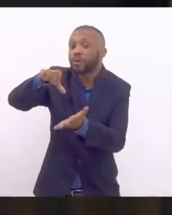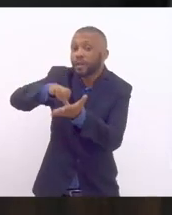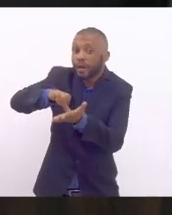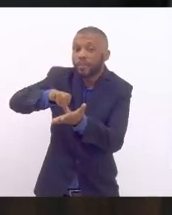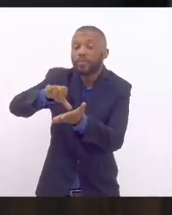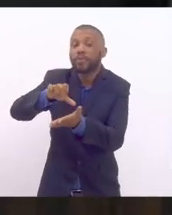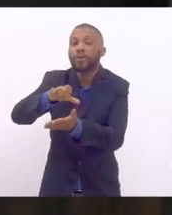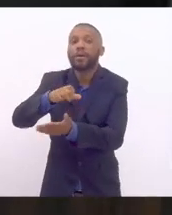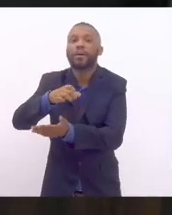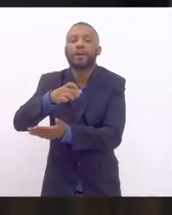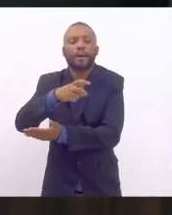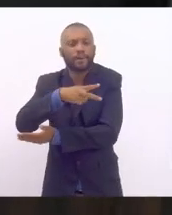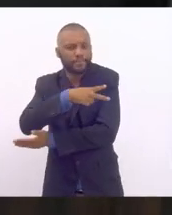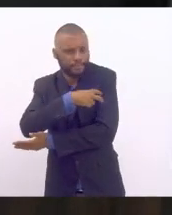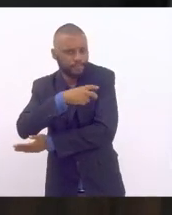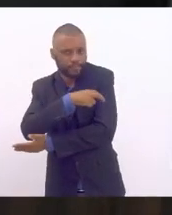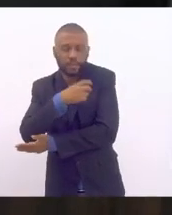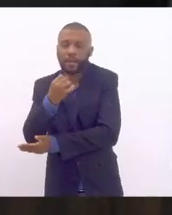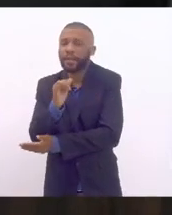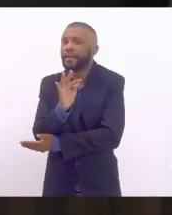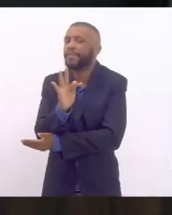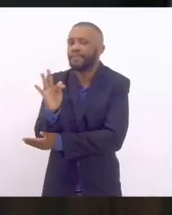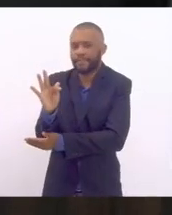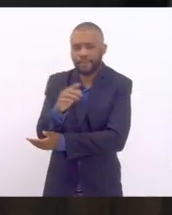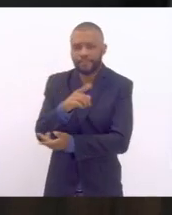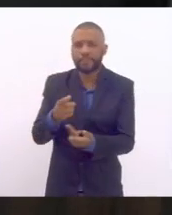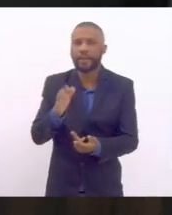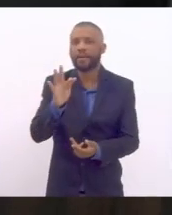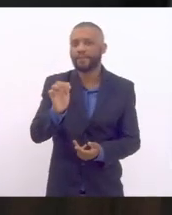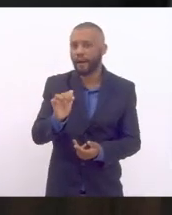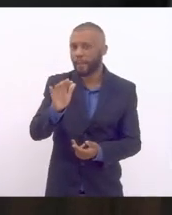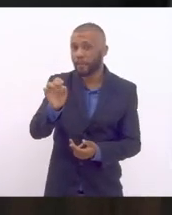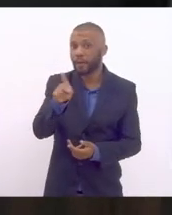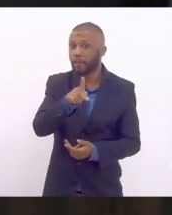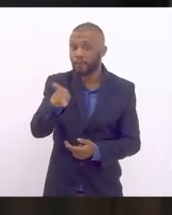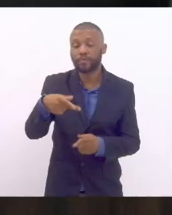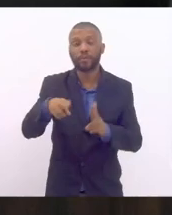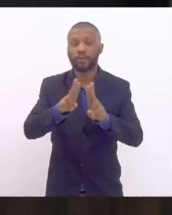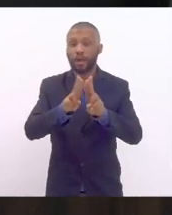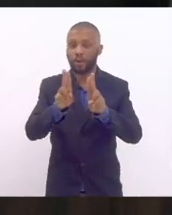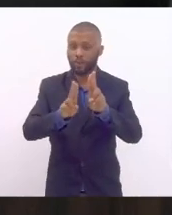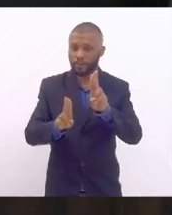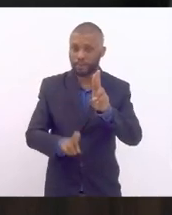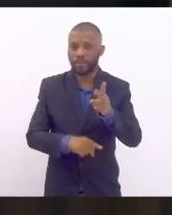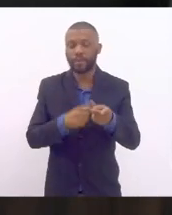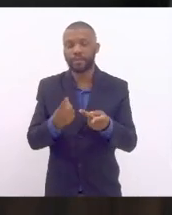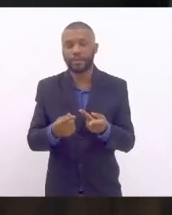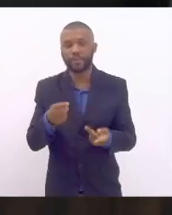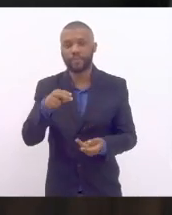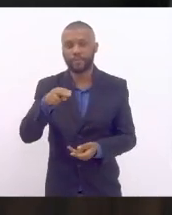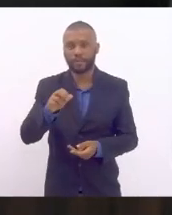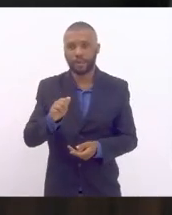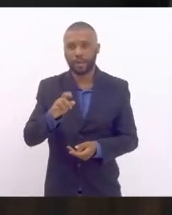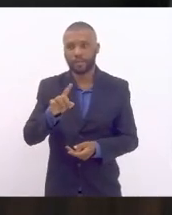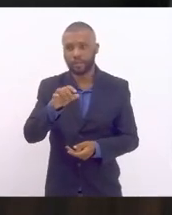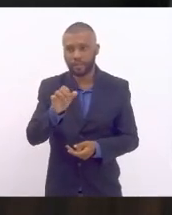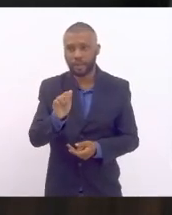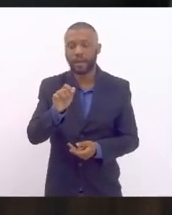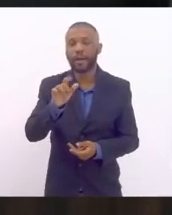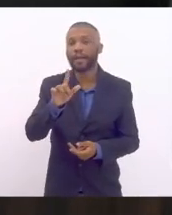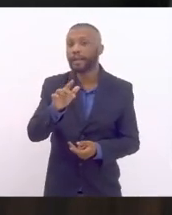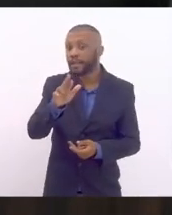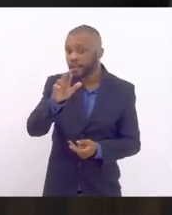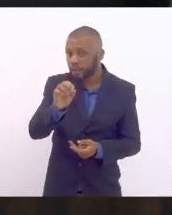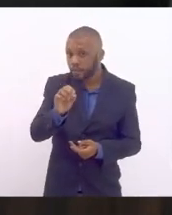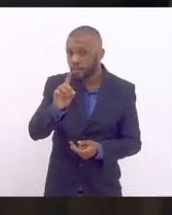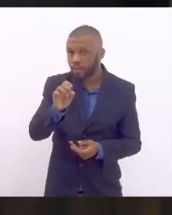Fábio deve ser do Instituto Federal é isso Fábio Araújo professor da UFRJ Nadija Lírio do Vale